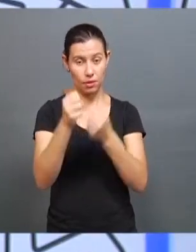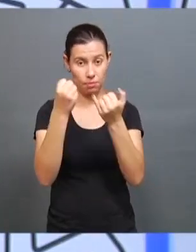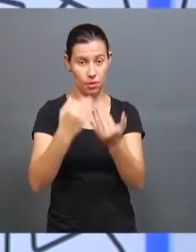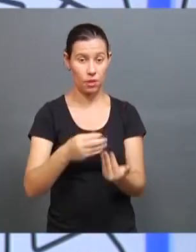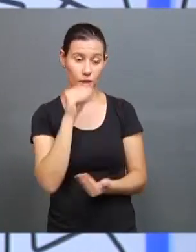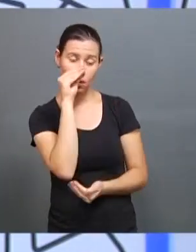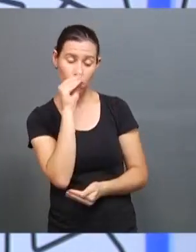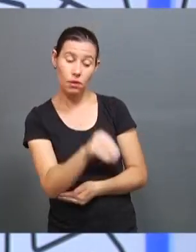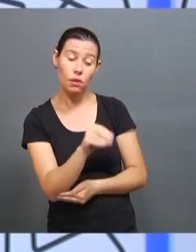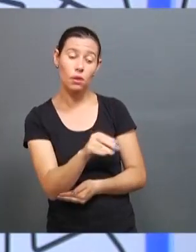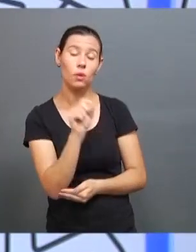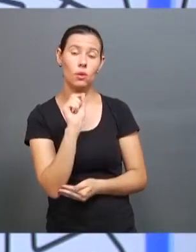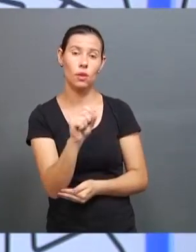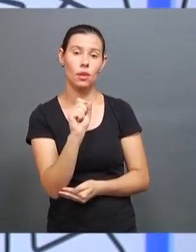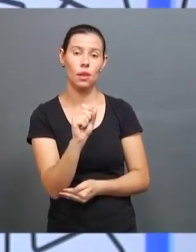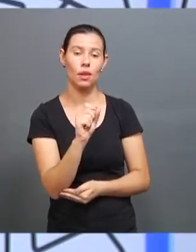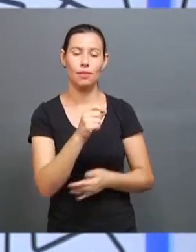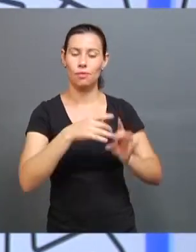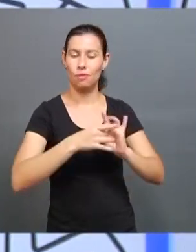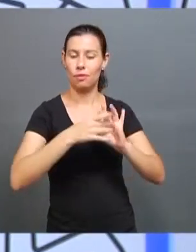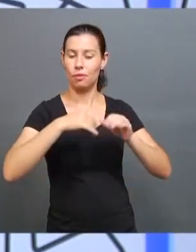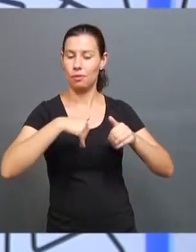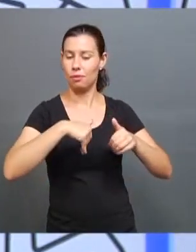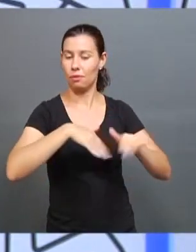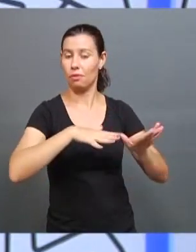significa, inclusive, deixar solto.